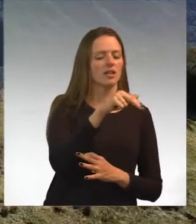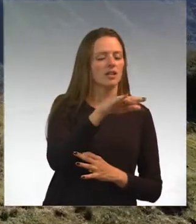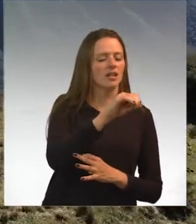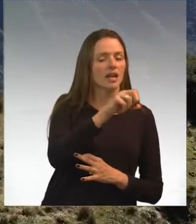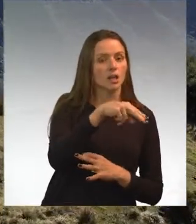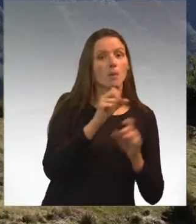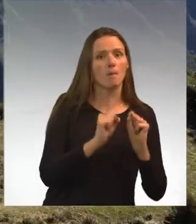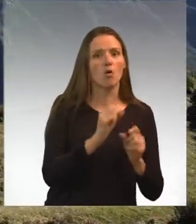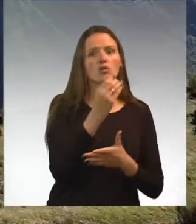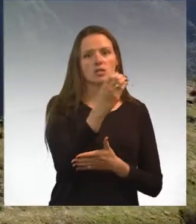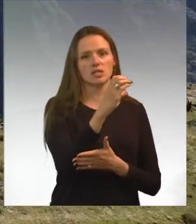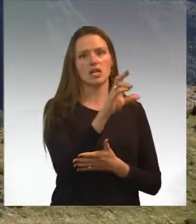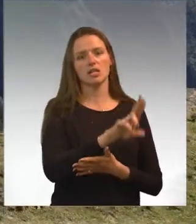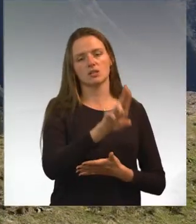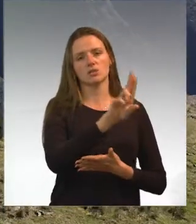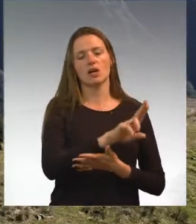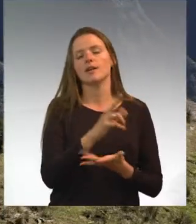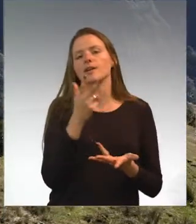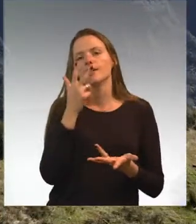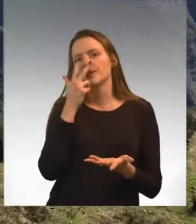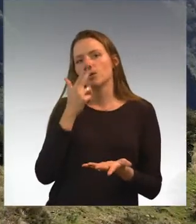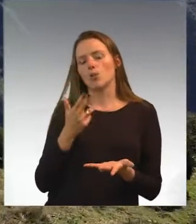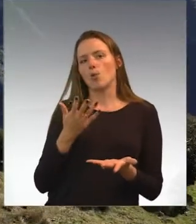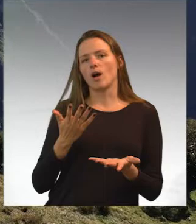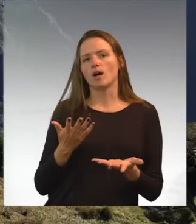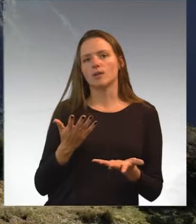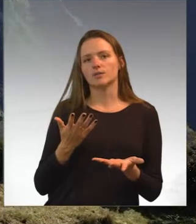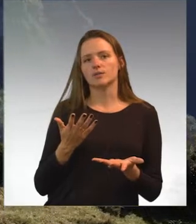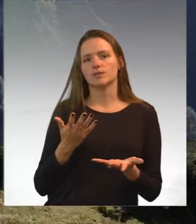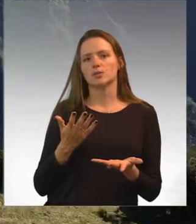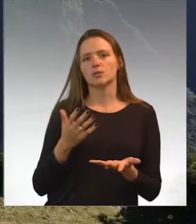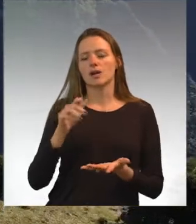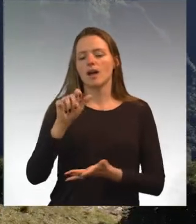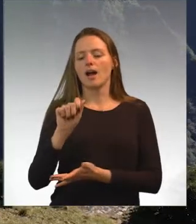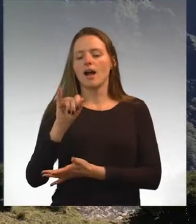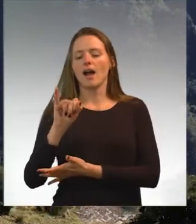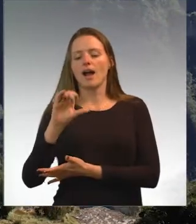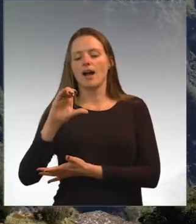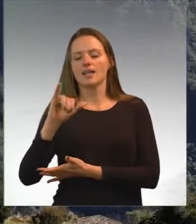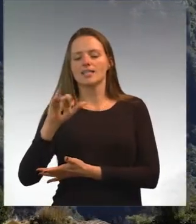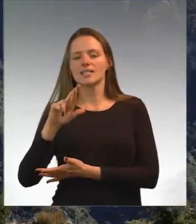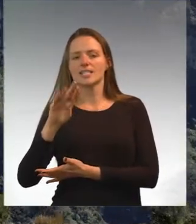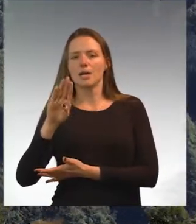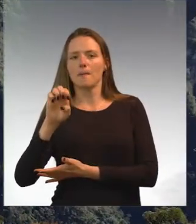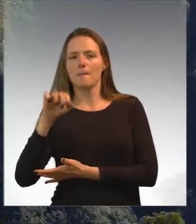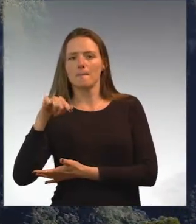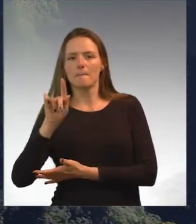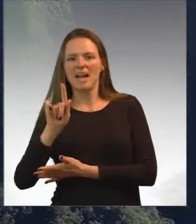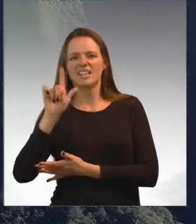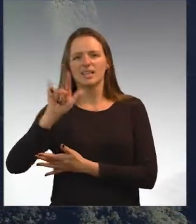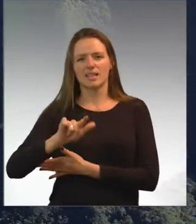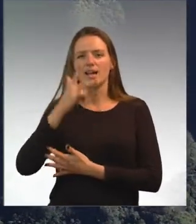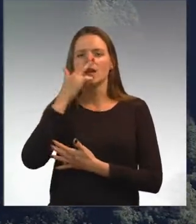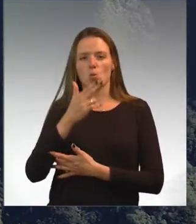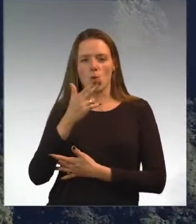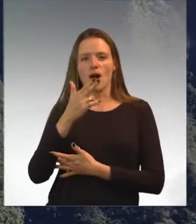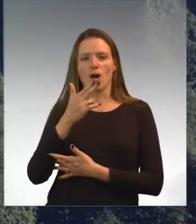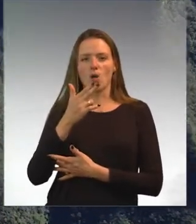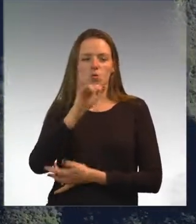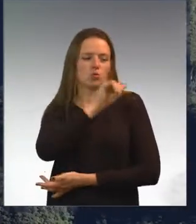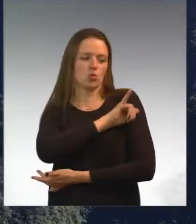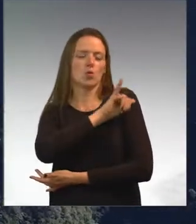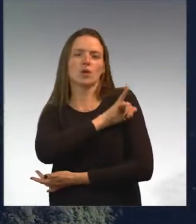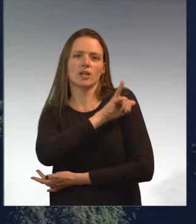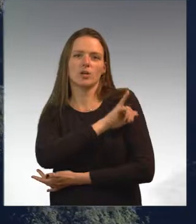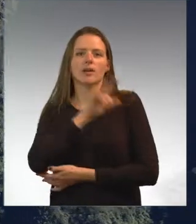cientificamente, assim como, por exemplo, Inselberg, que são essas montanhas como tem no Rio, que